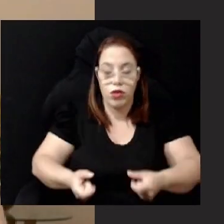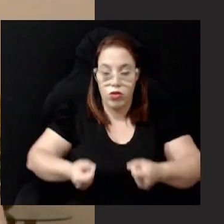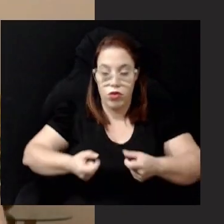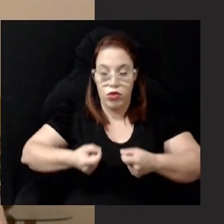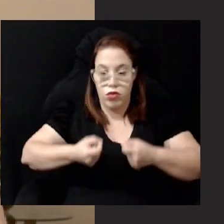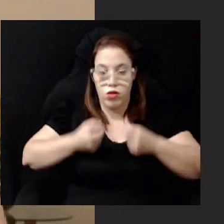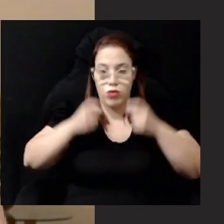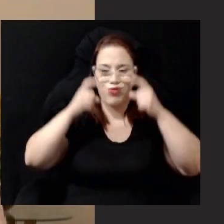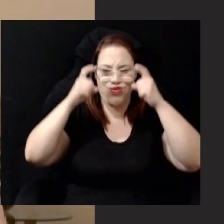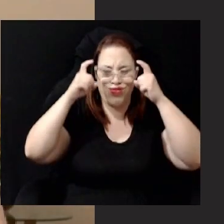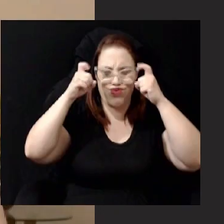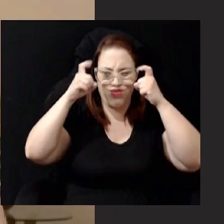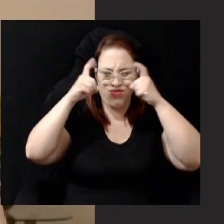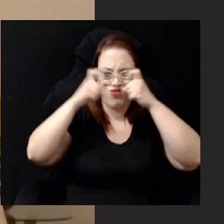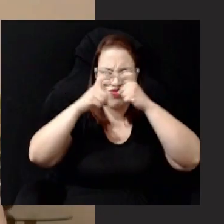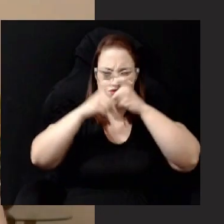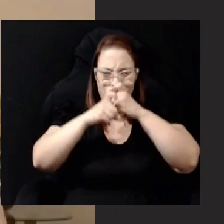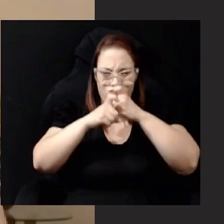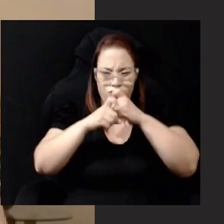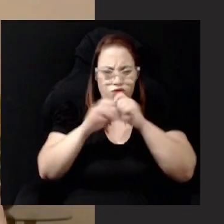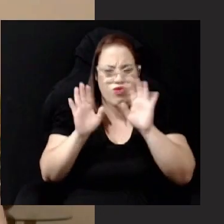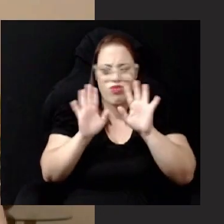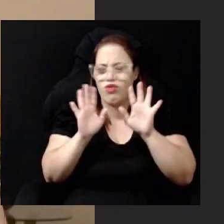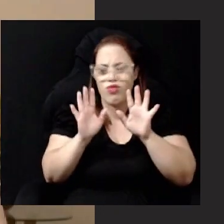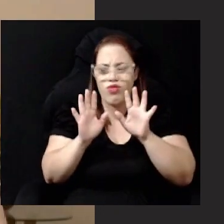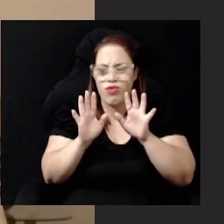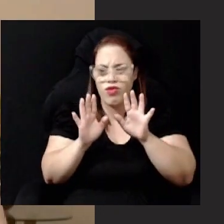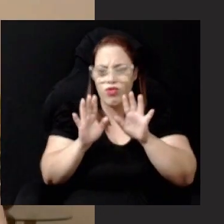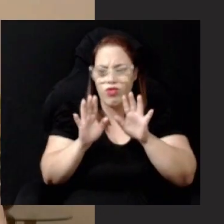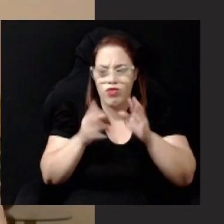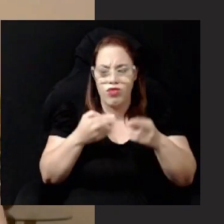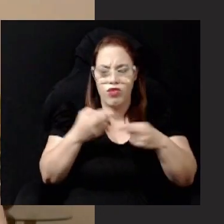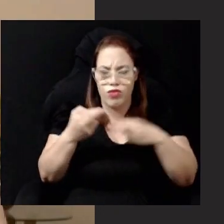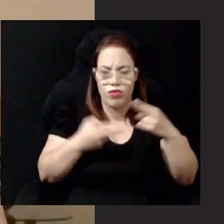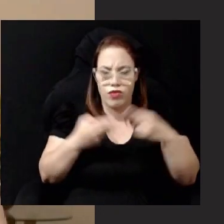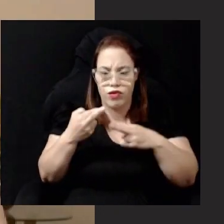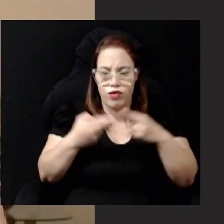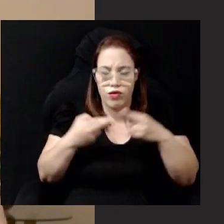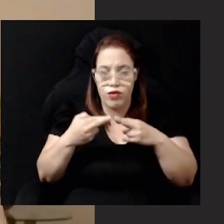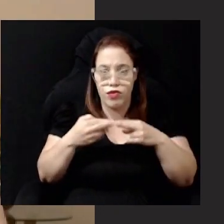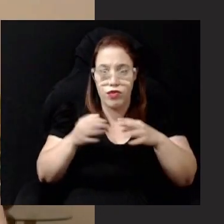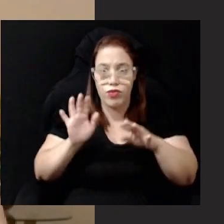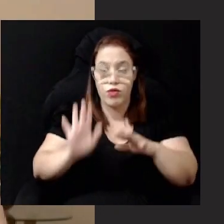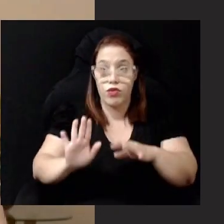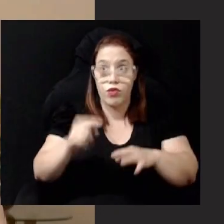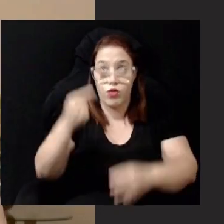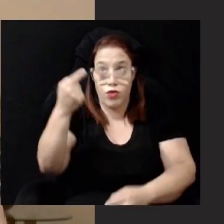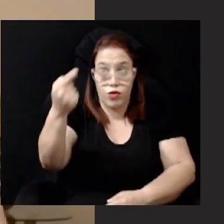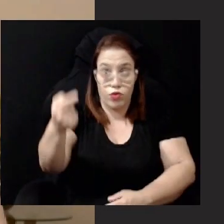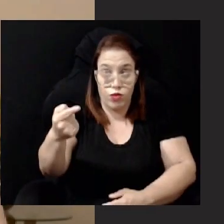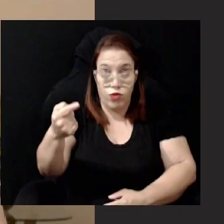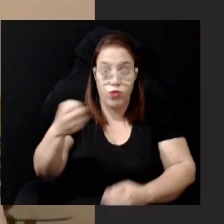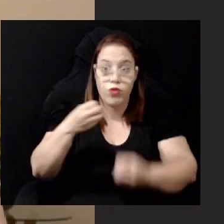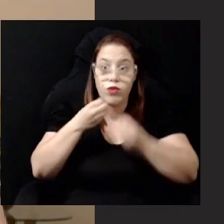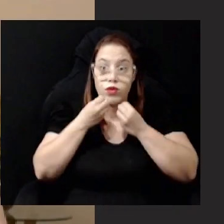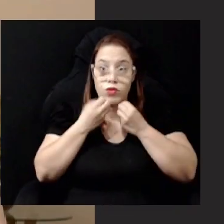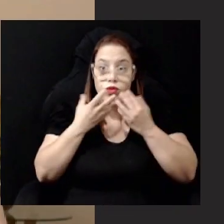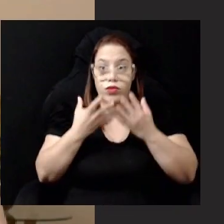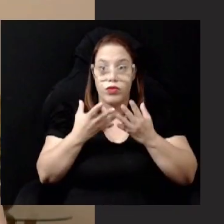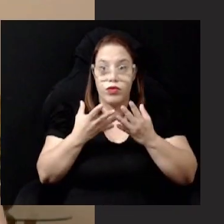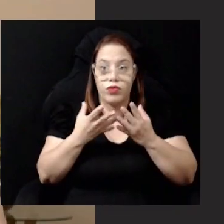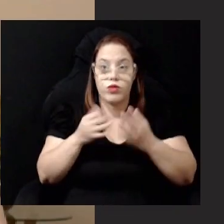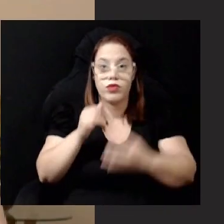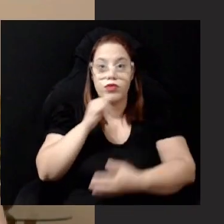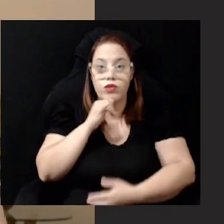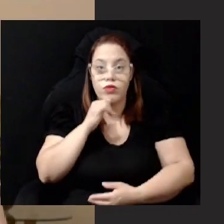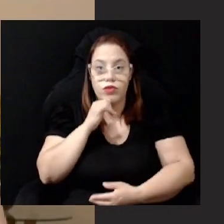ósseo tão difícil, né? Ele não parece estar relacionado a fatores externos tão bem evidentes como acontece,